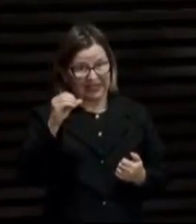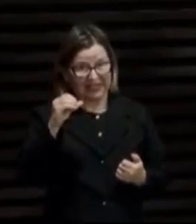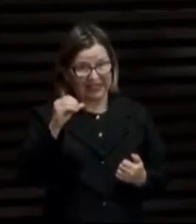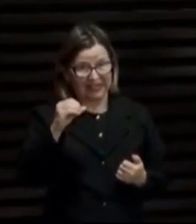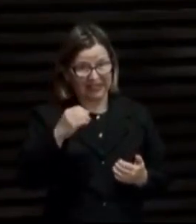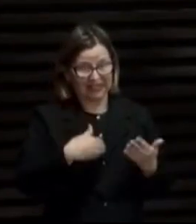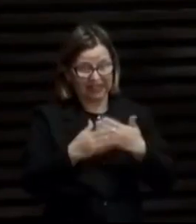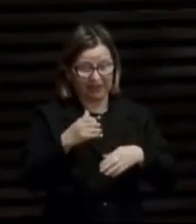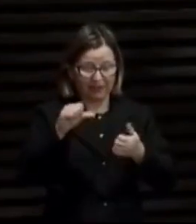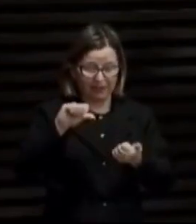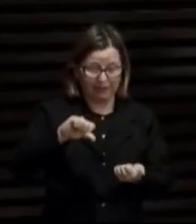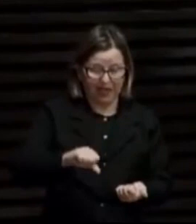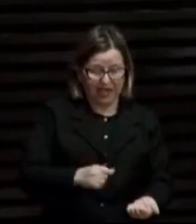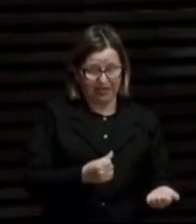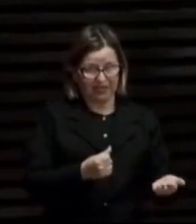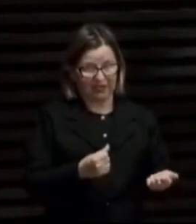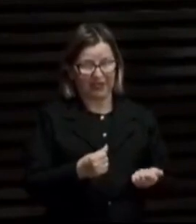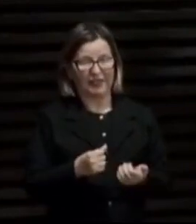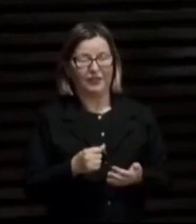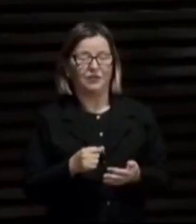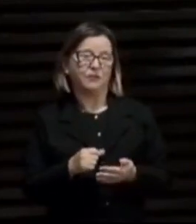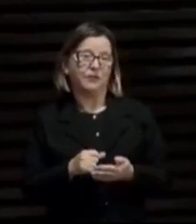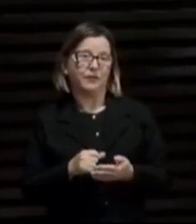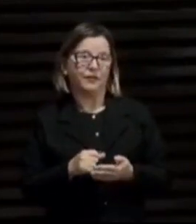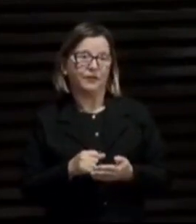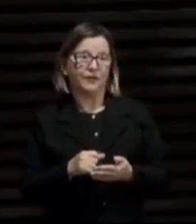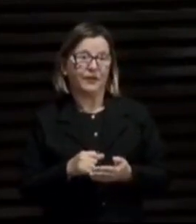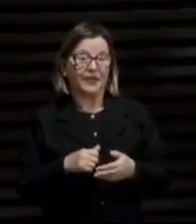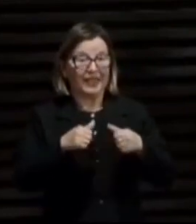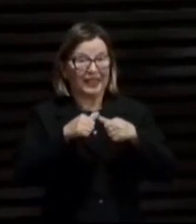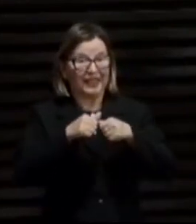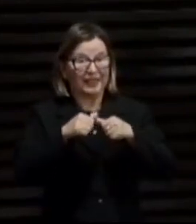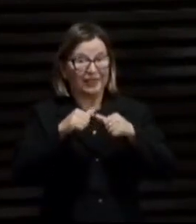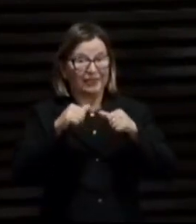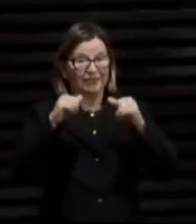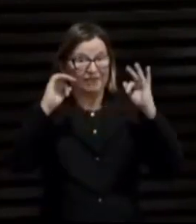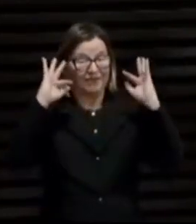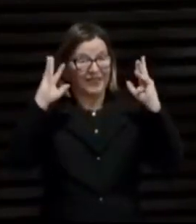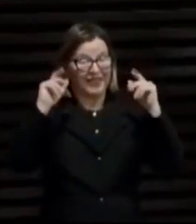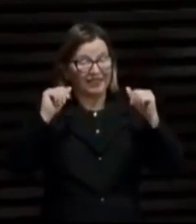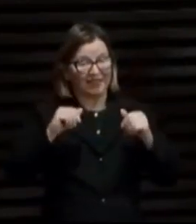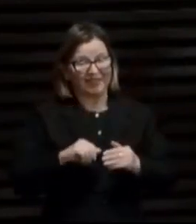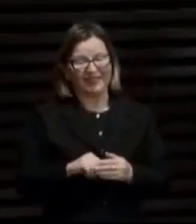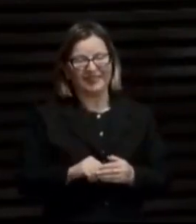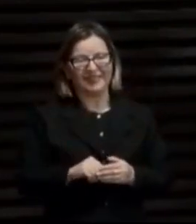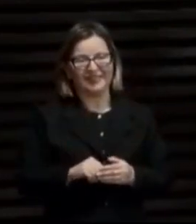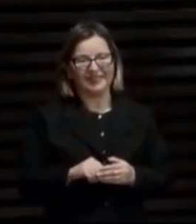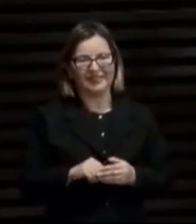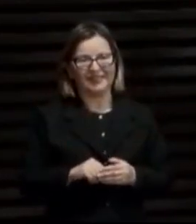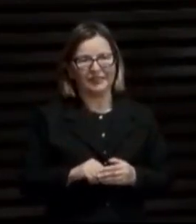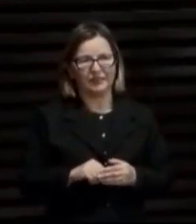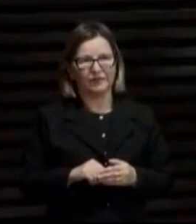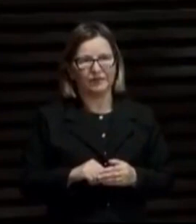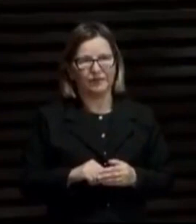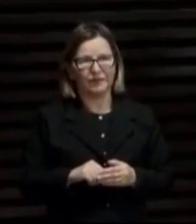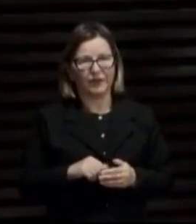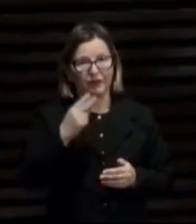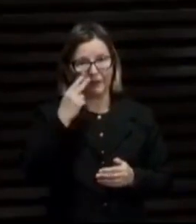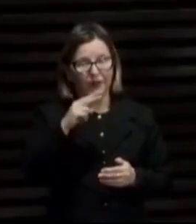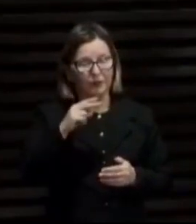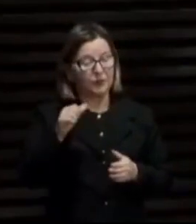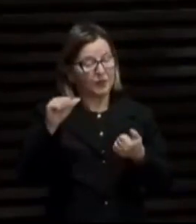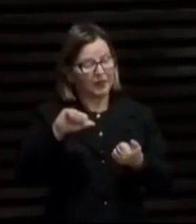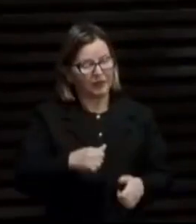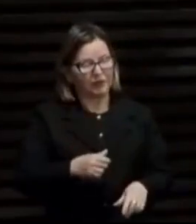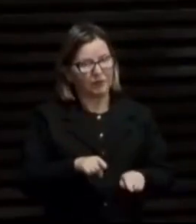por carta. Gente, isso é maravilhoso. E nós testemunhamos esse mês todo batismos aqui. Mas não é